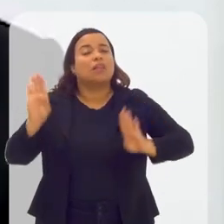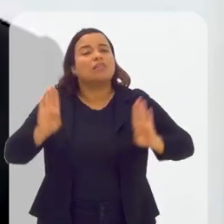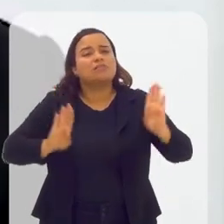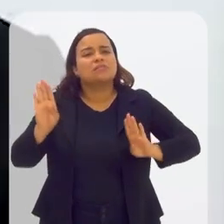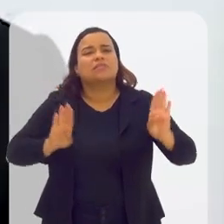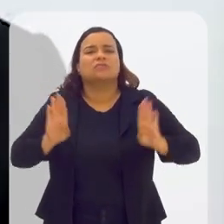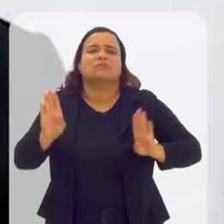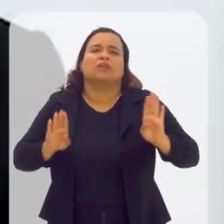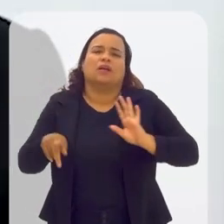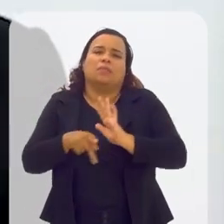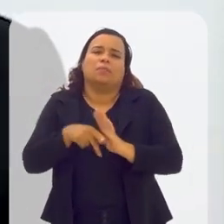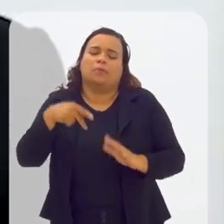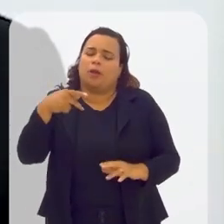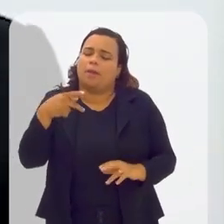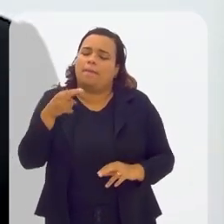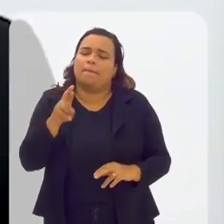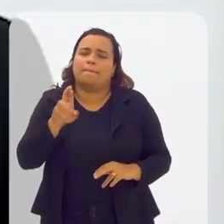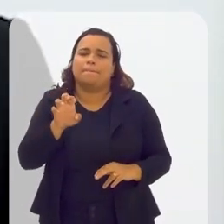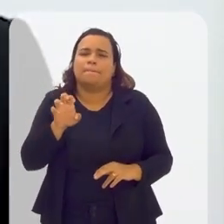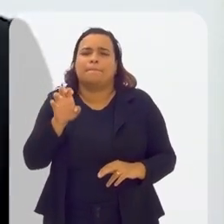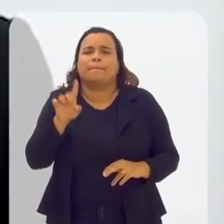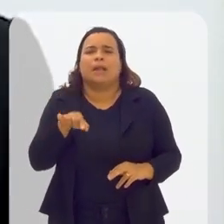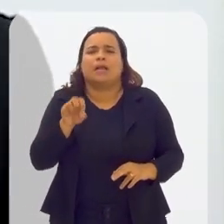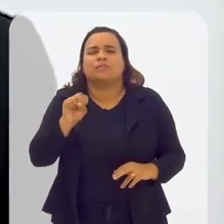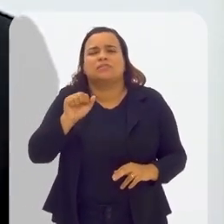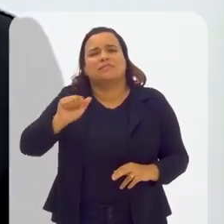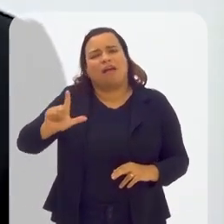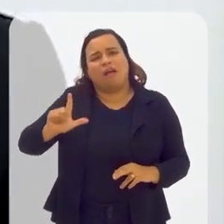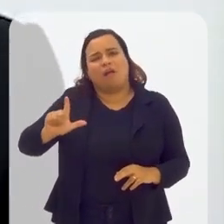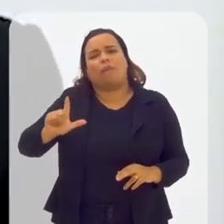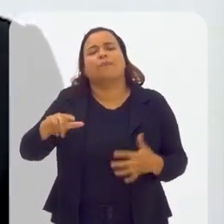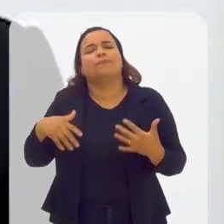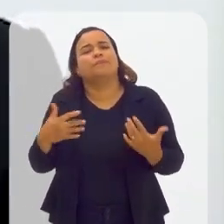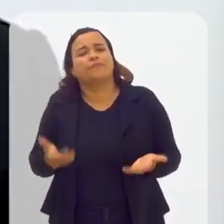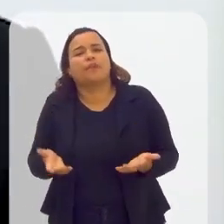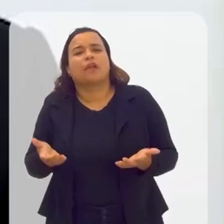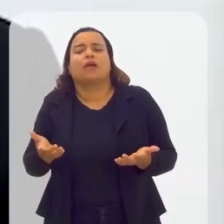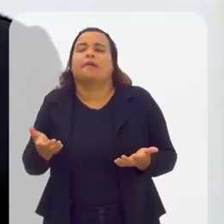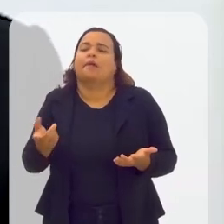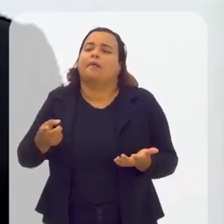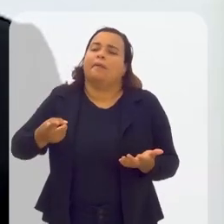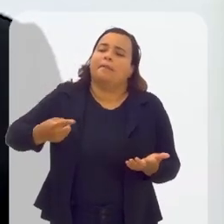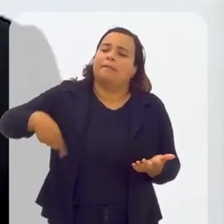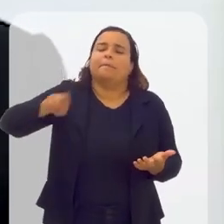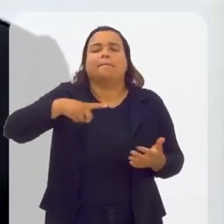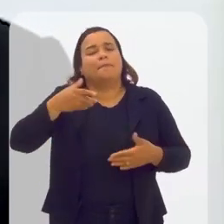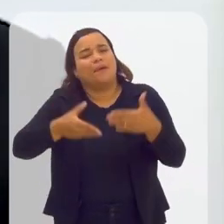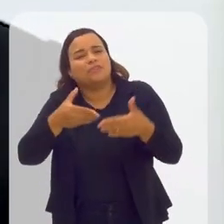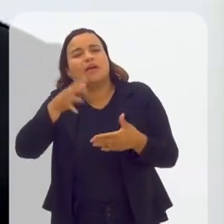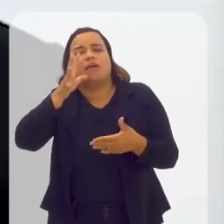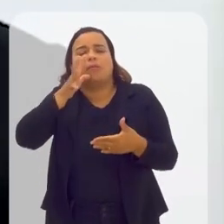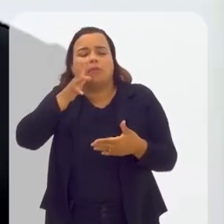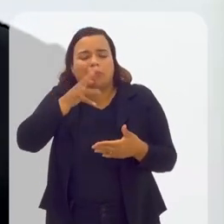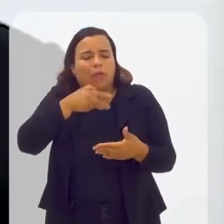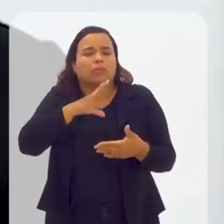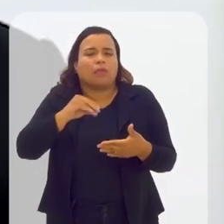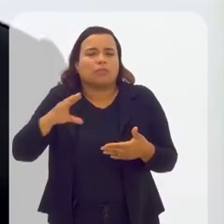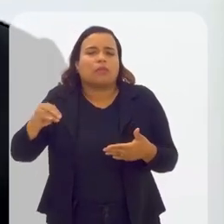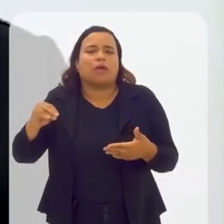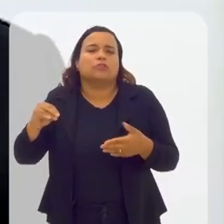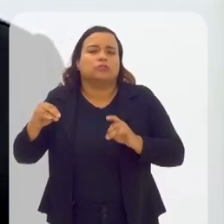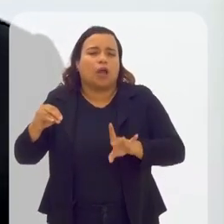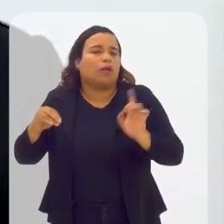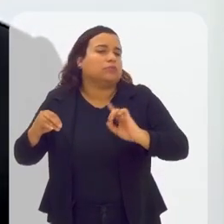de licitação do pré-sal no momento. Não só lerdeza no processo, como também